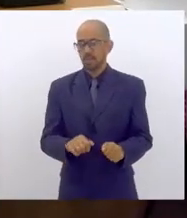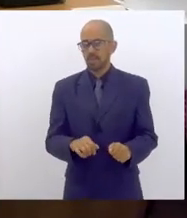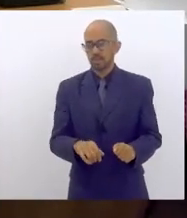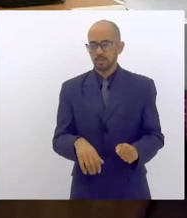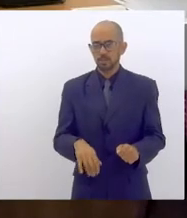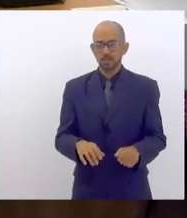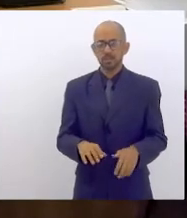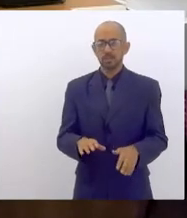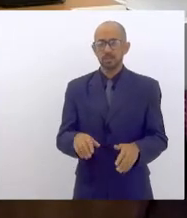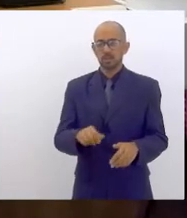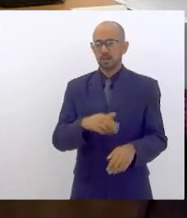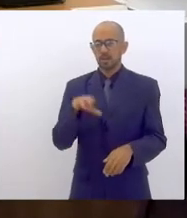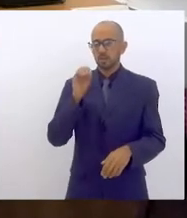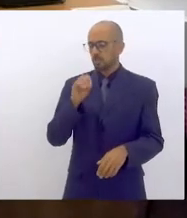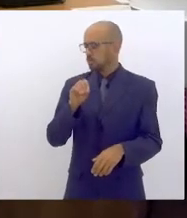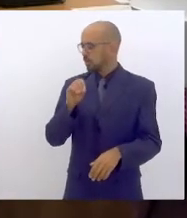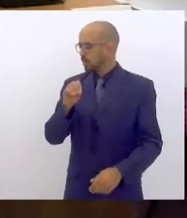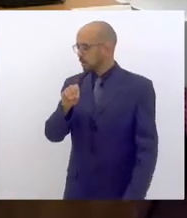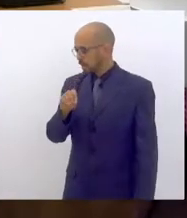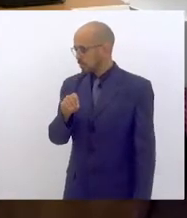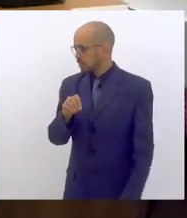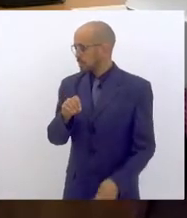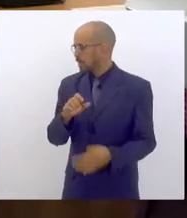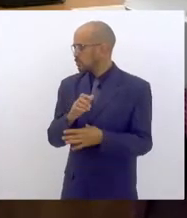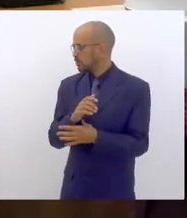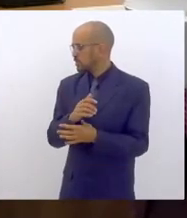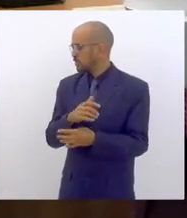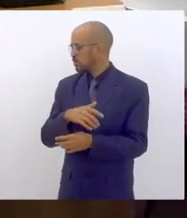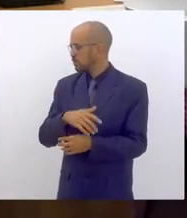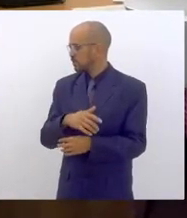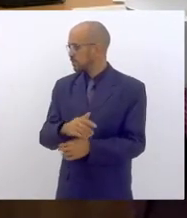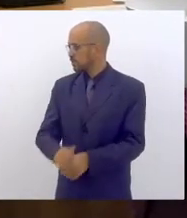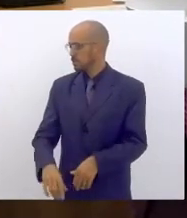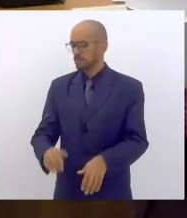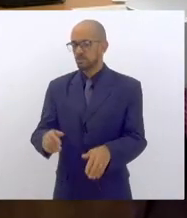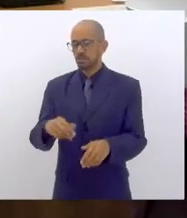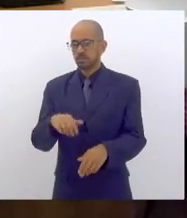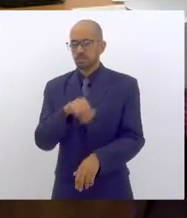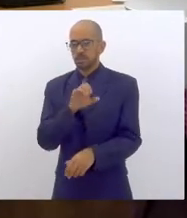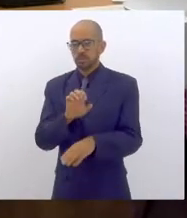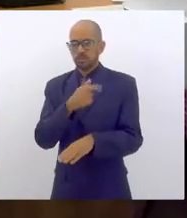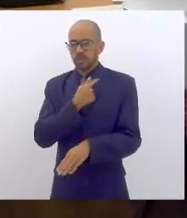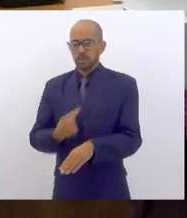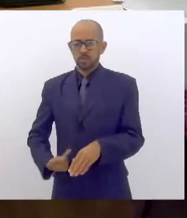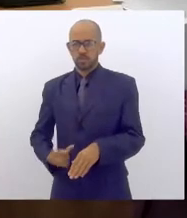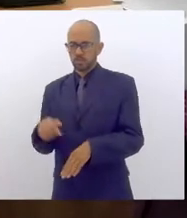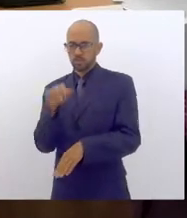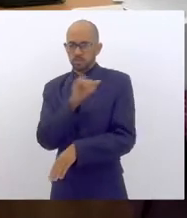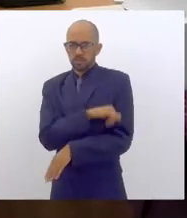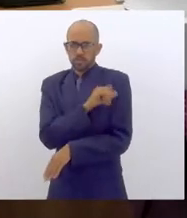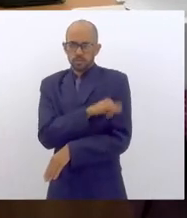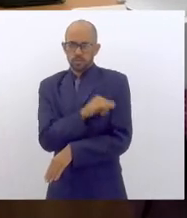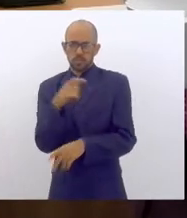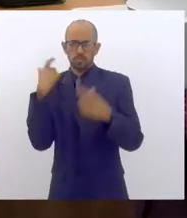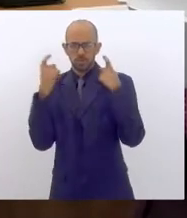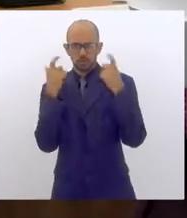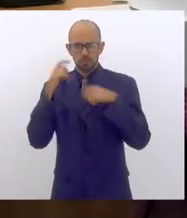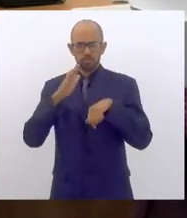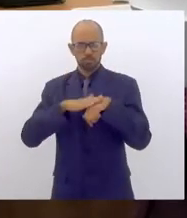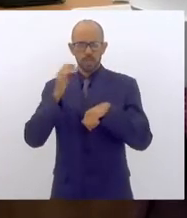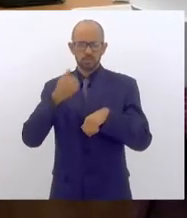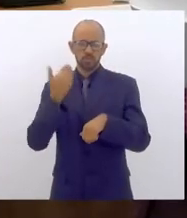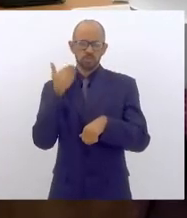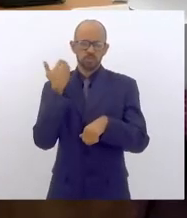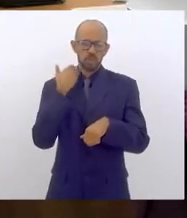projeto e não ao veto dado pelo governador do estado do Rio de Janeiro, que está preocupado muito mais com os bancos do que com a